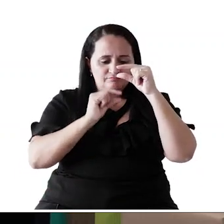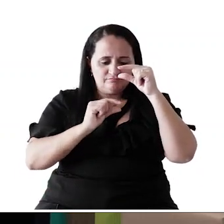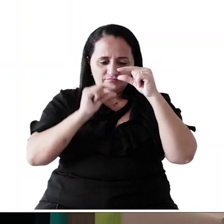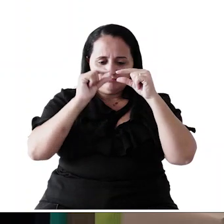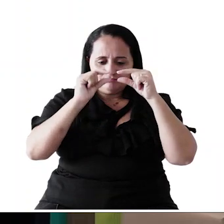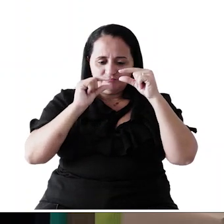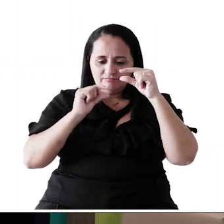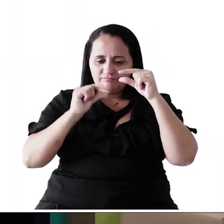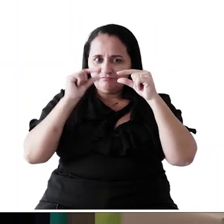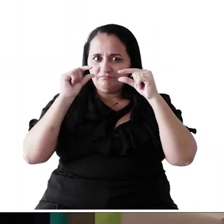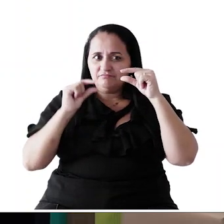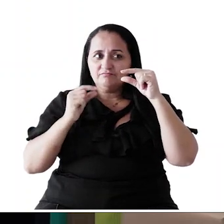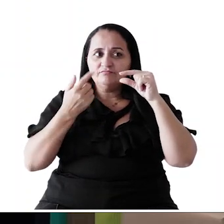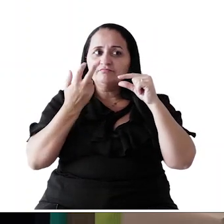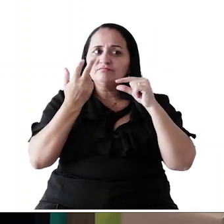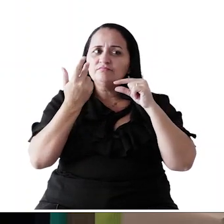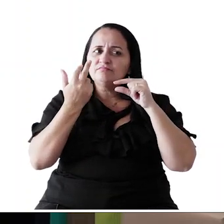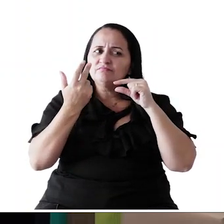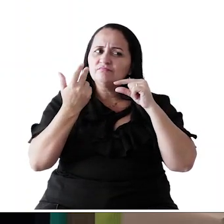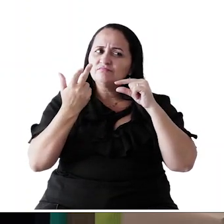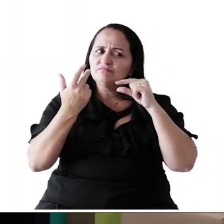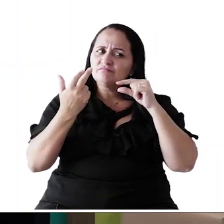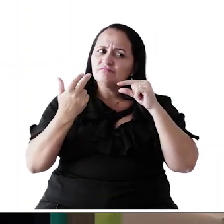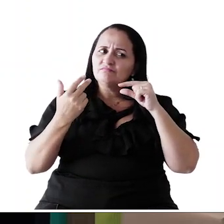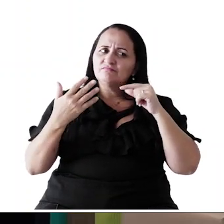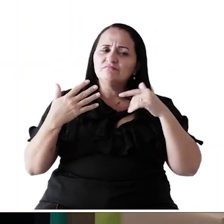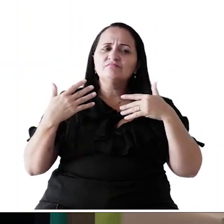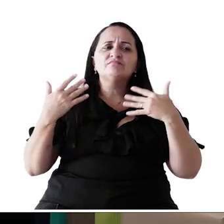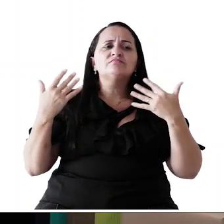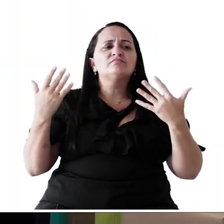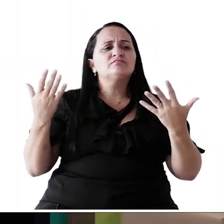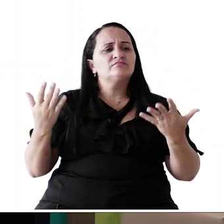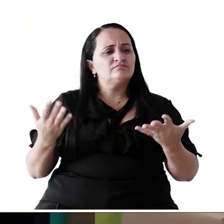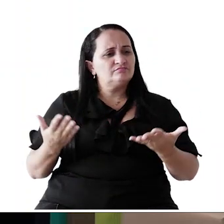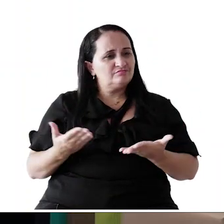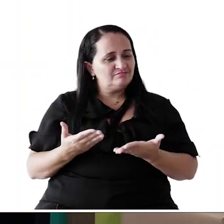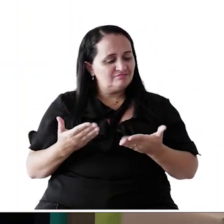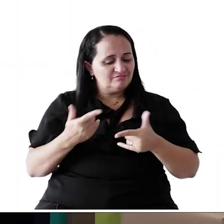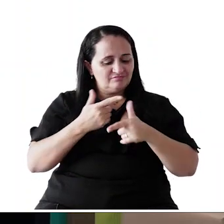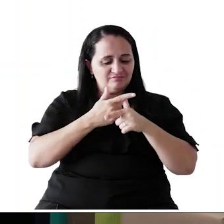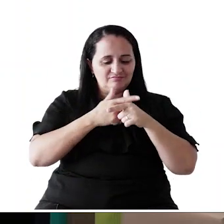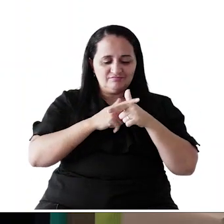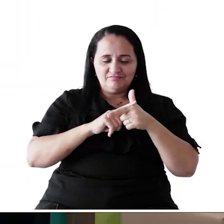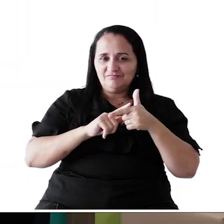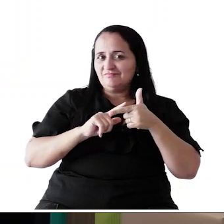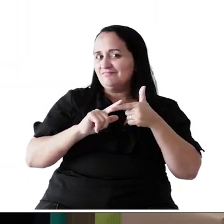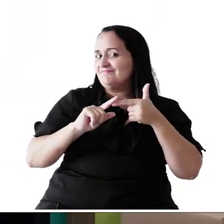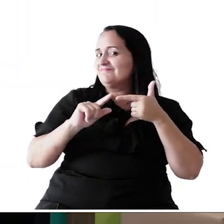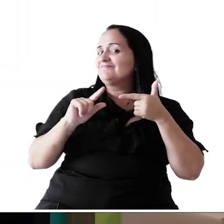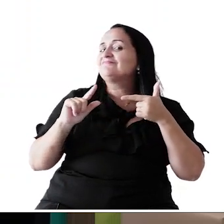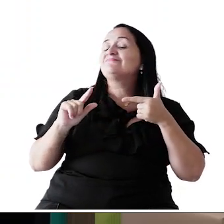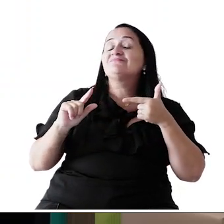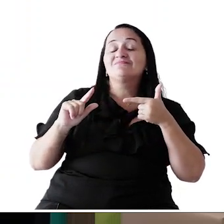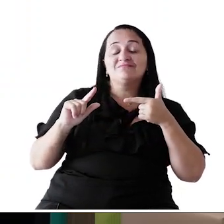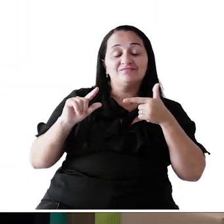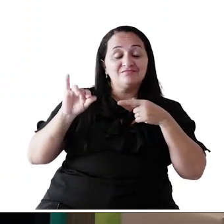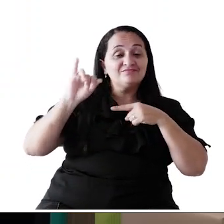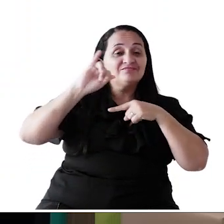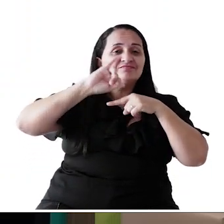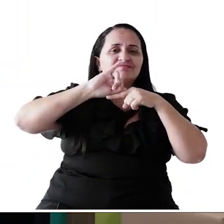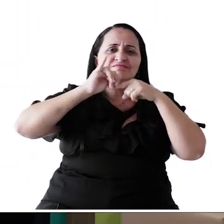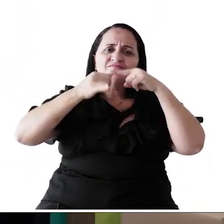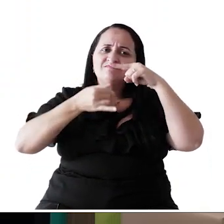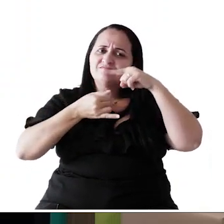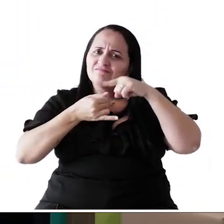pedaços. Exatamente. Agora, eu vou dividir. A fração, ela é uma divisão. É